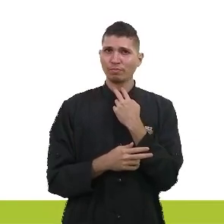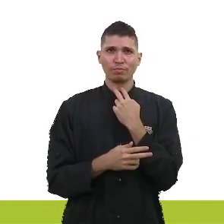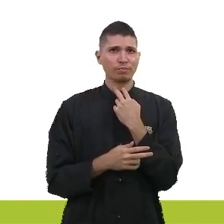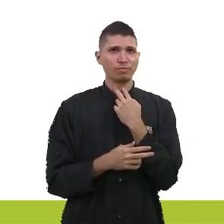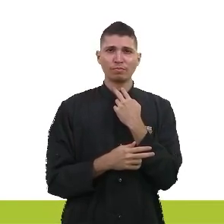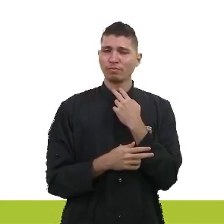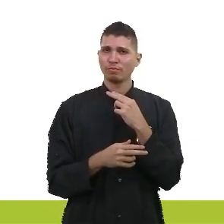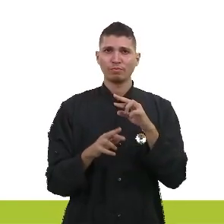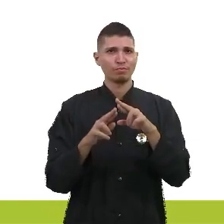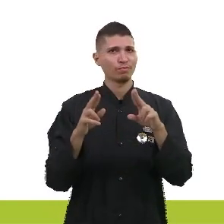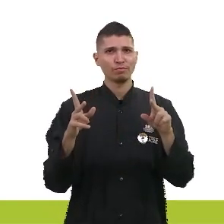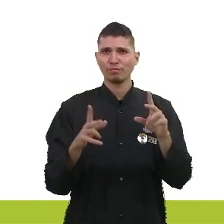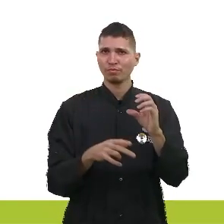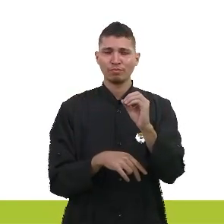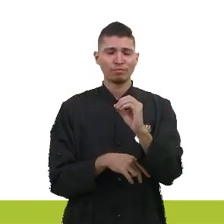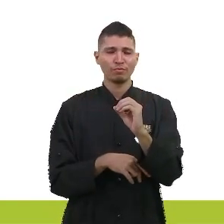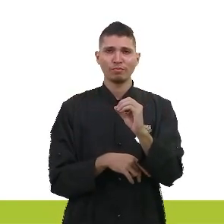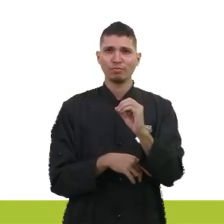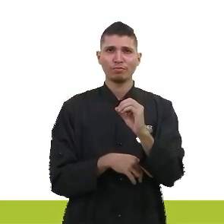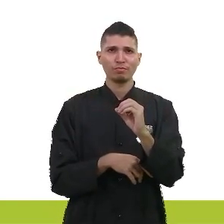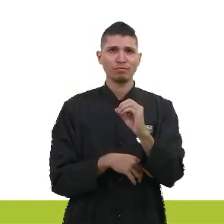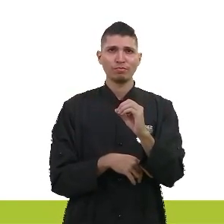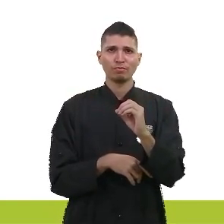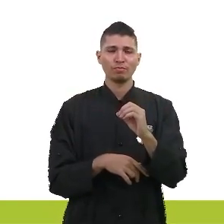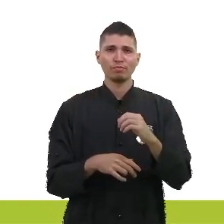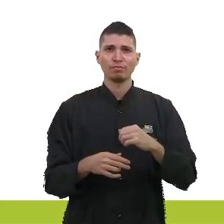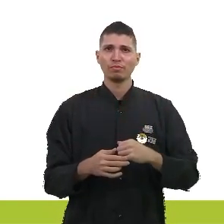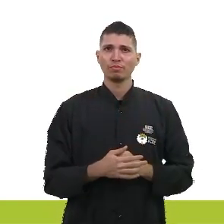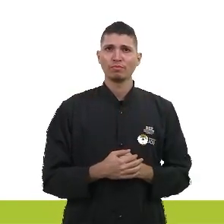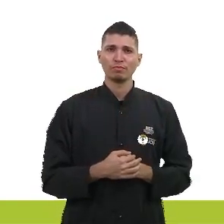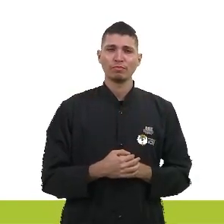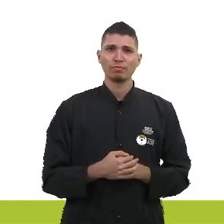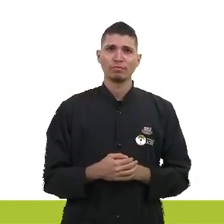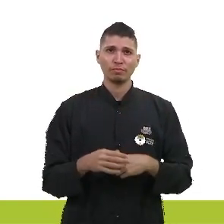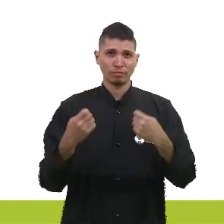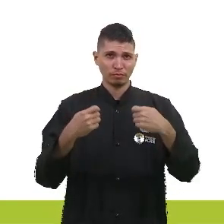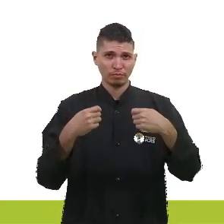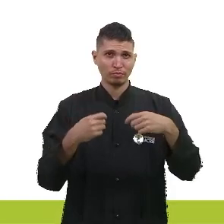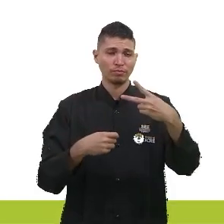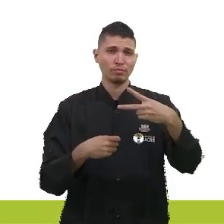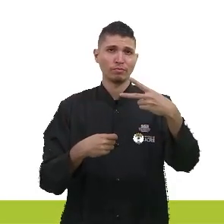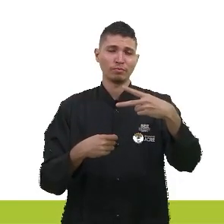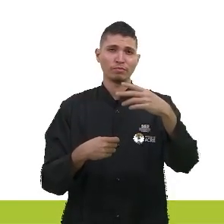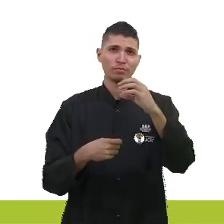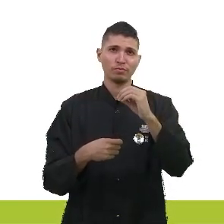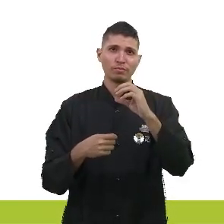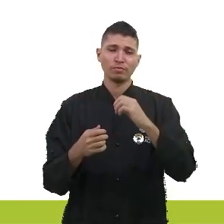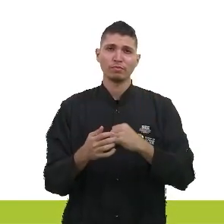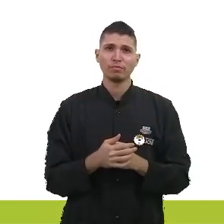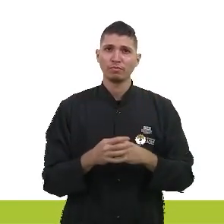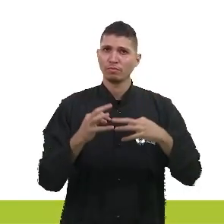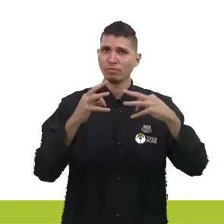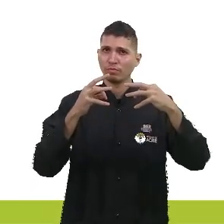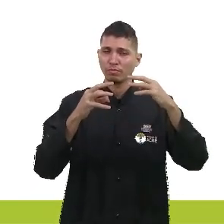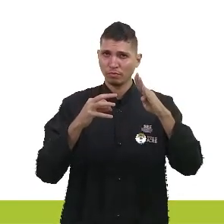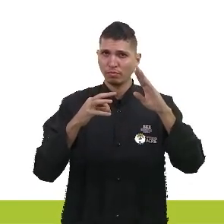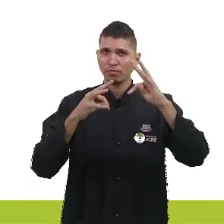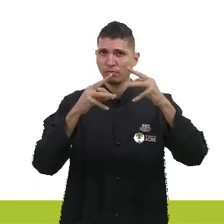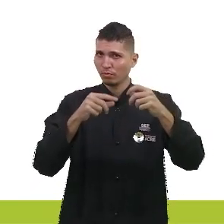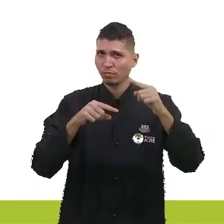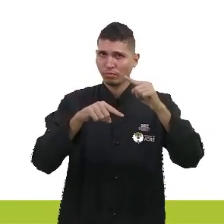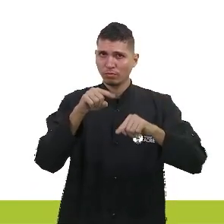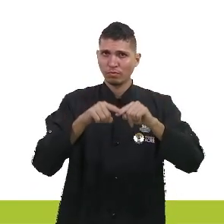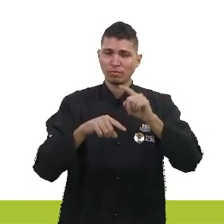de zero, a força resultante, né? Ela tem que ser igual a zero. Na B, todo o corpo tende a continuar